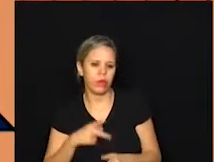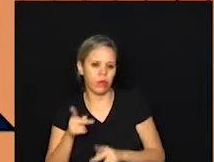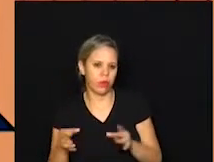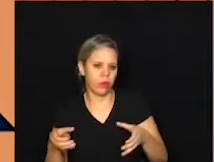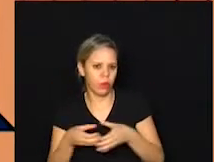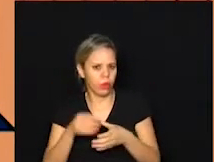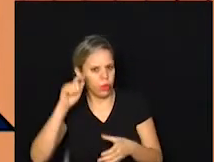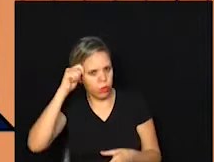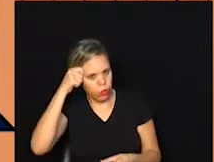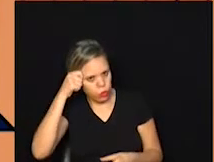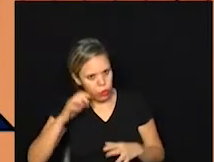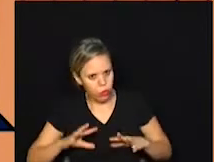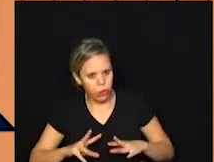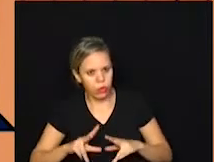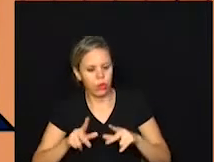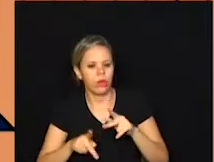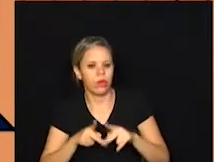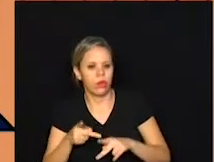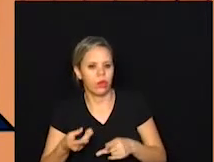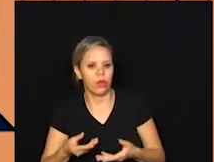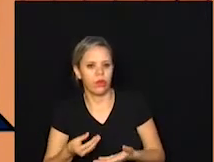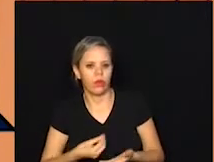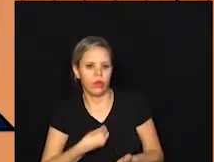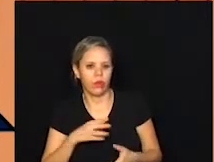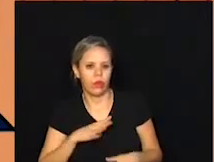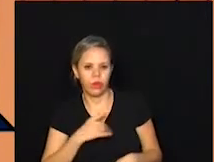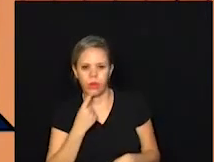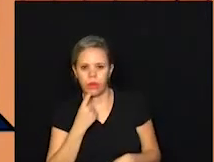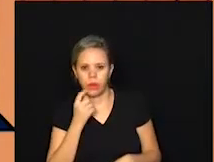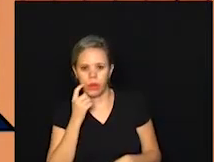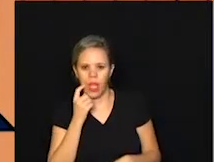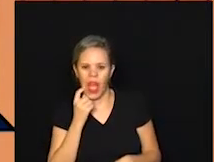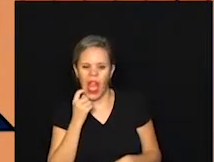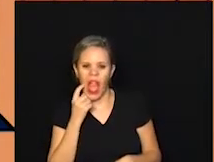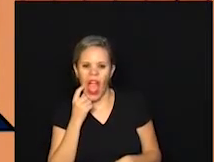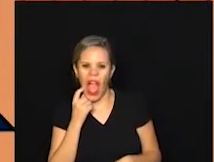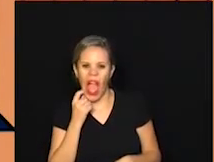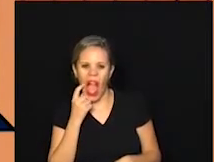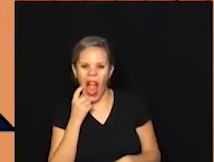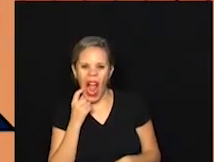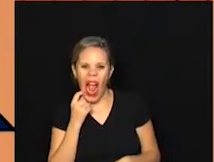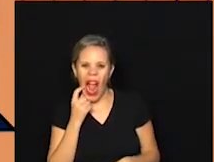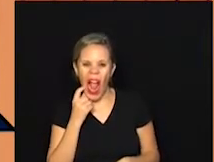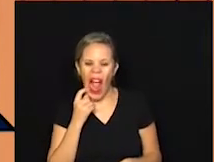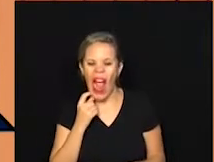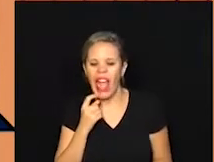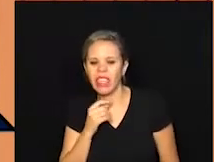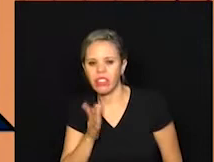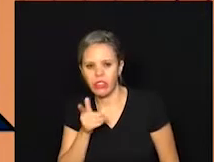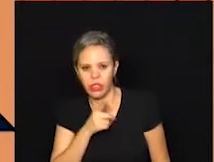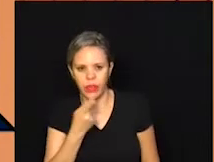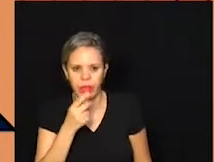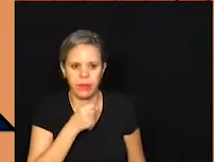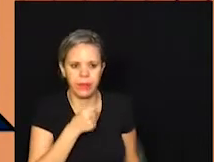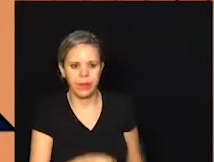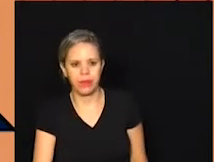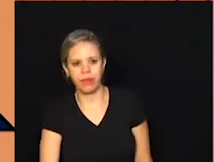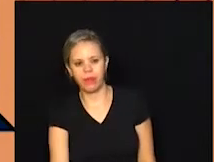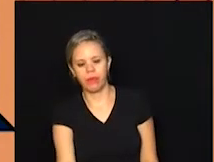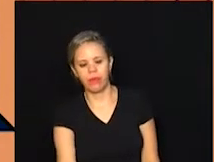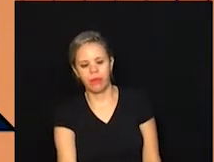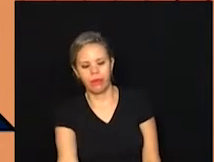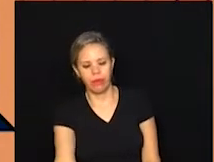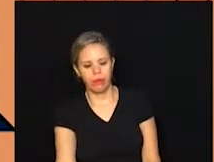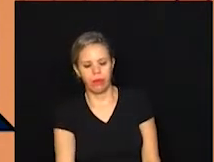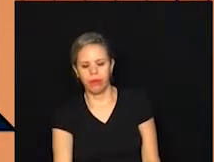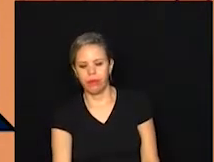negra e com todos aqueles que vivem na cidade de Campinas. Jax, já consegue falar para a gente? Acho que ela